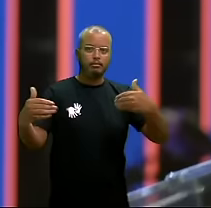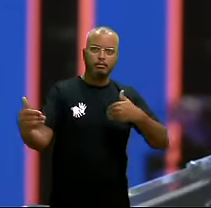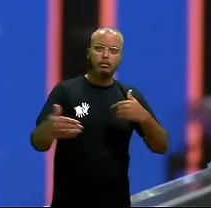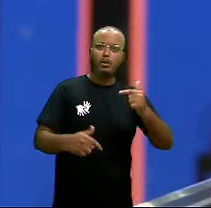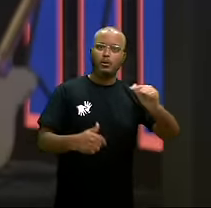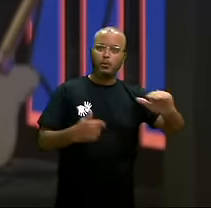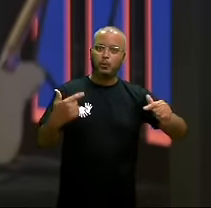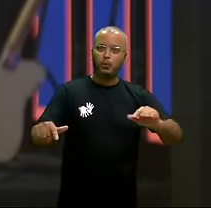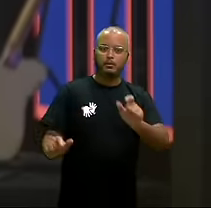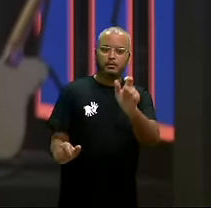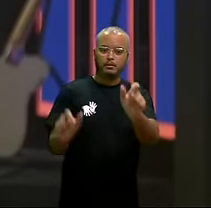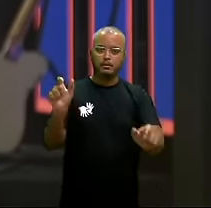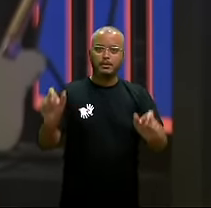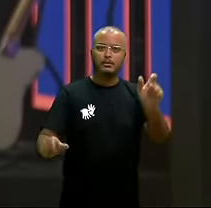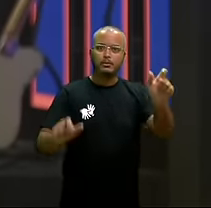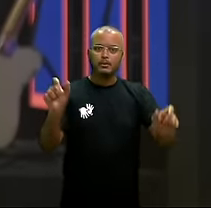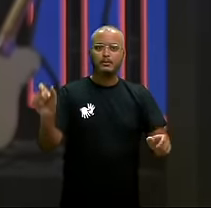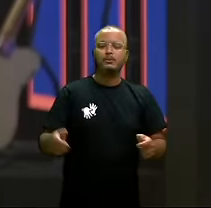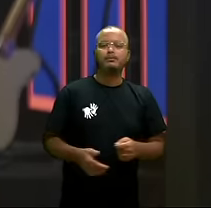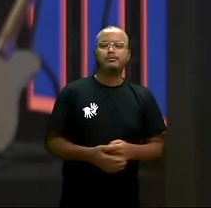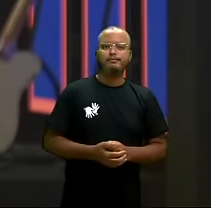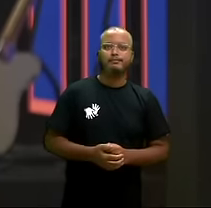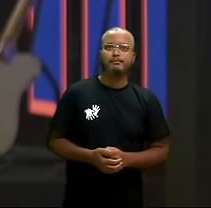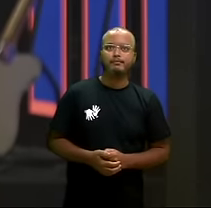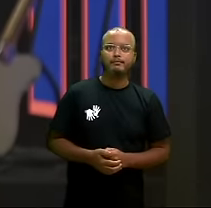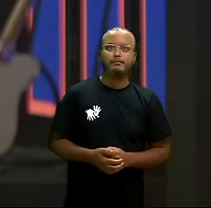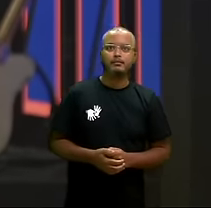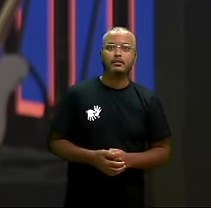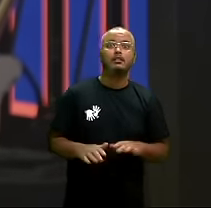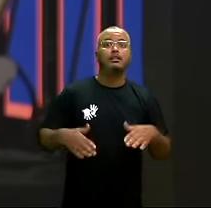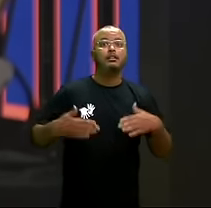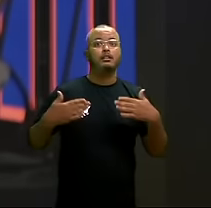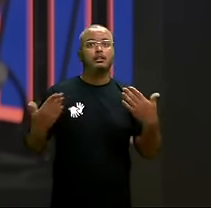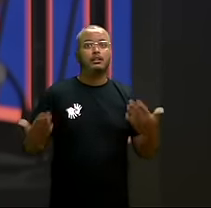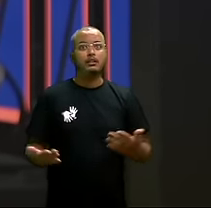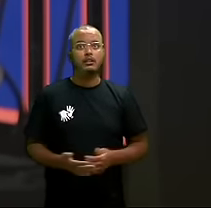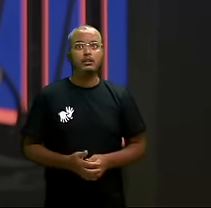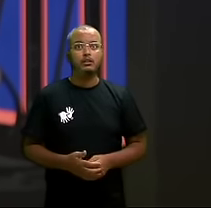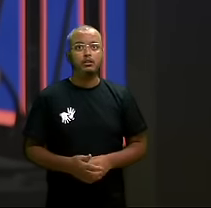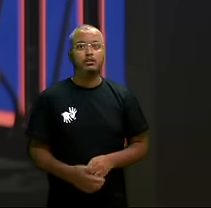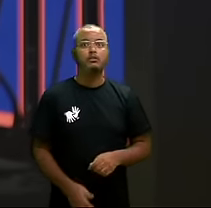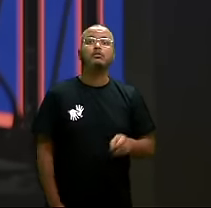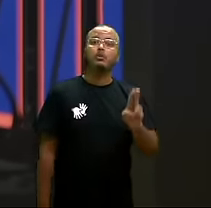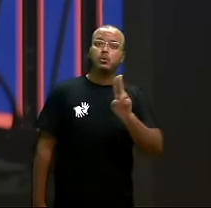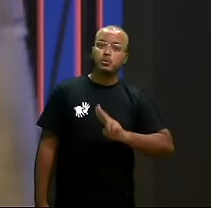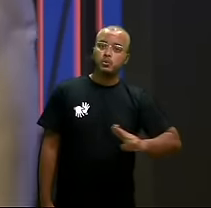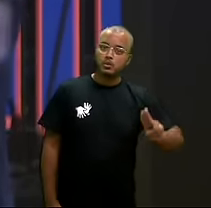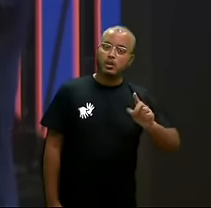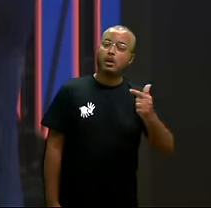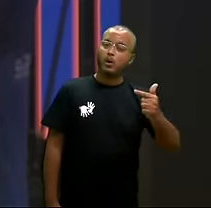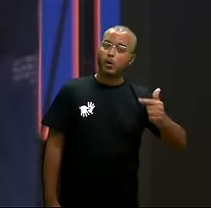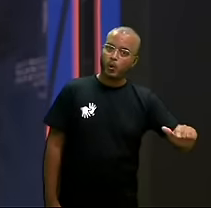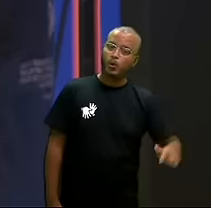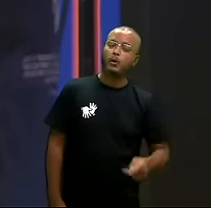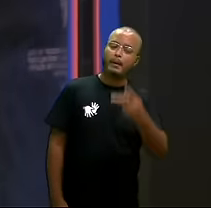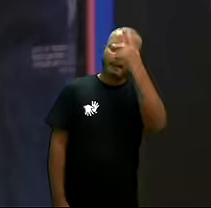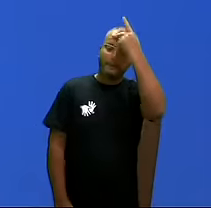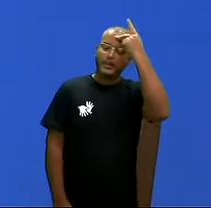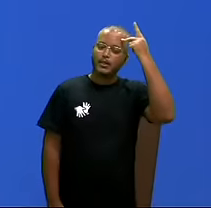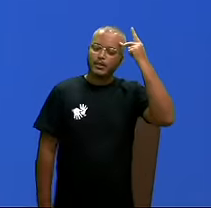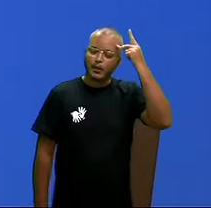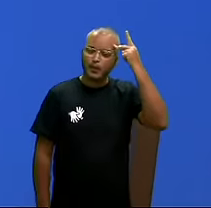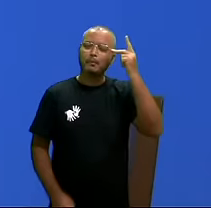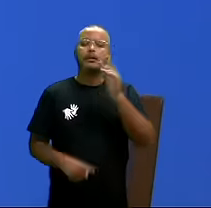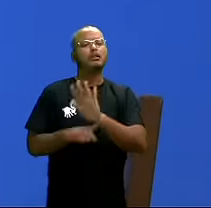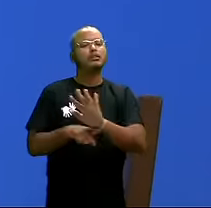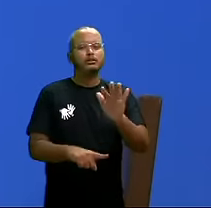você dá conta? Eu falei, dou não. Então vou trazer mais gente para você. Vou trazer um de terno amarelo. Vou trazer o gordinho, vou trazer o